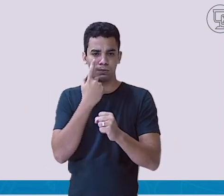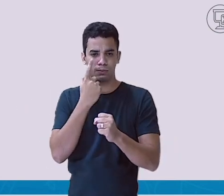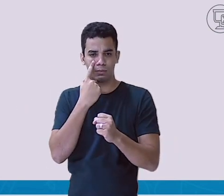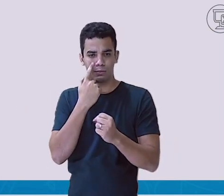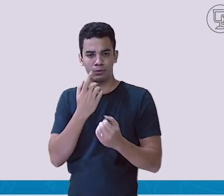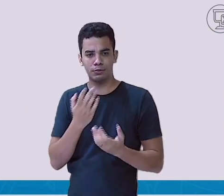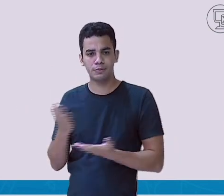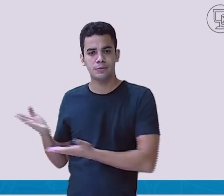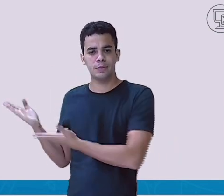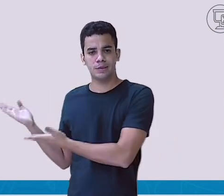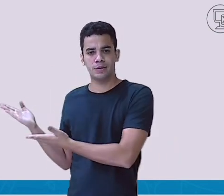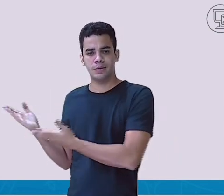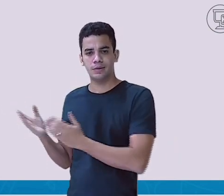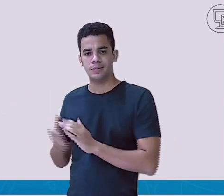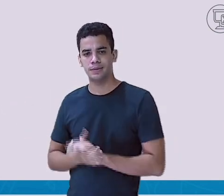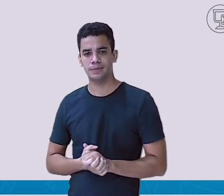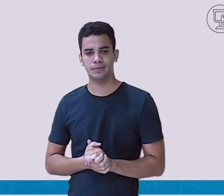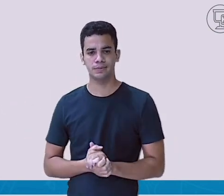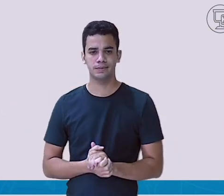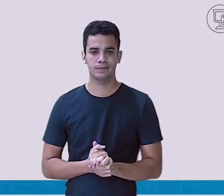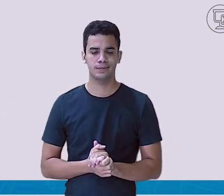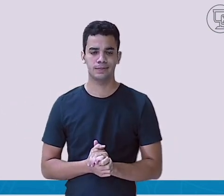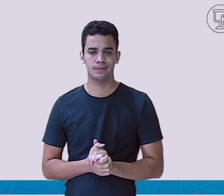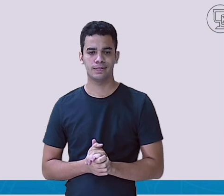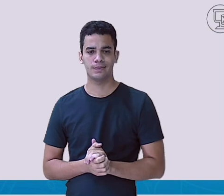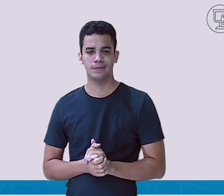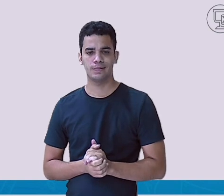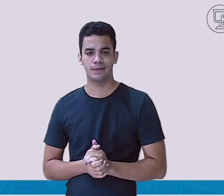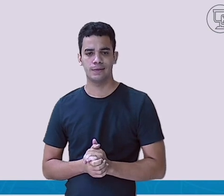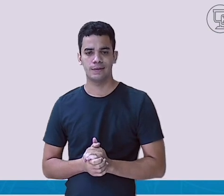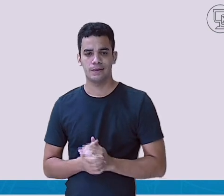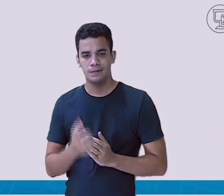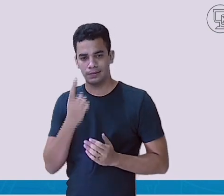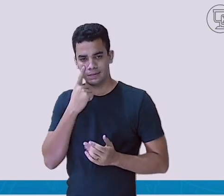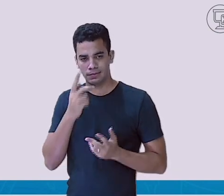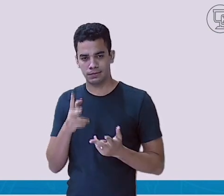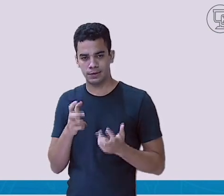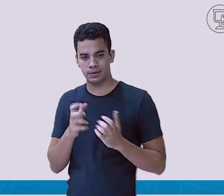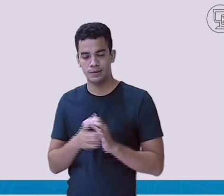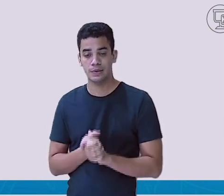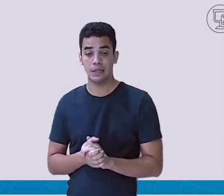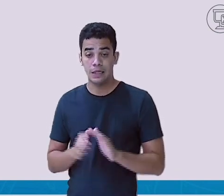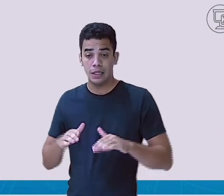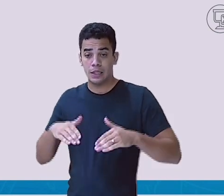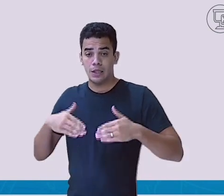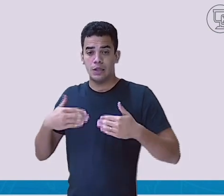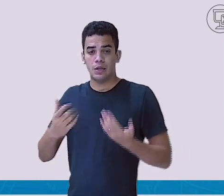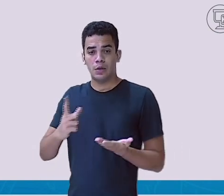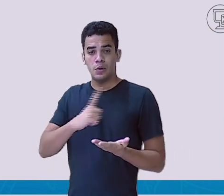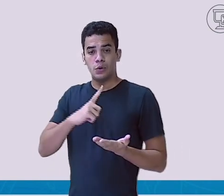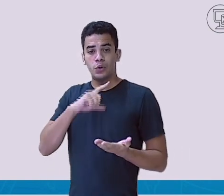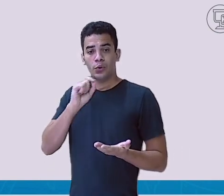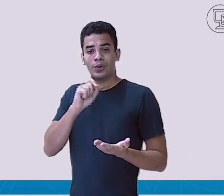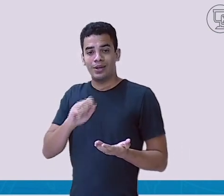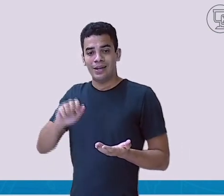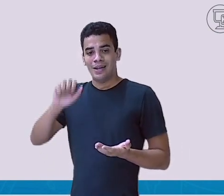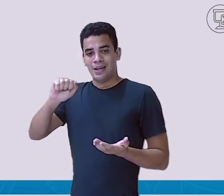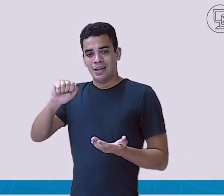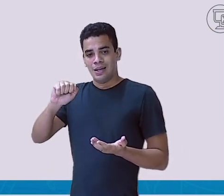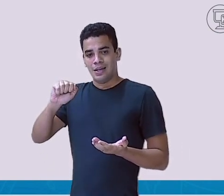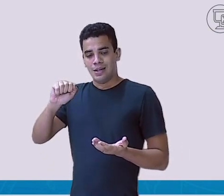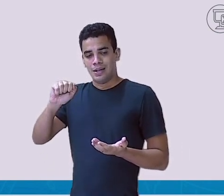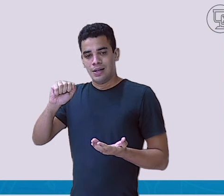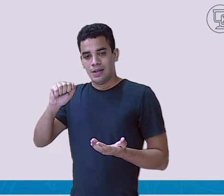Vou colocar um zero aqui, porque não tem a parte decimal para ficar igual. Então, eu tenho aqui A,